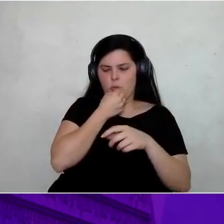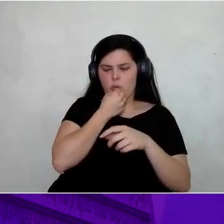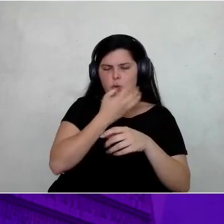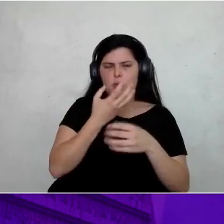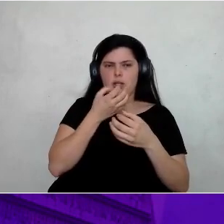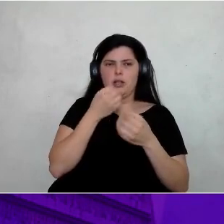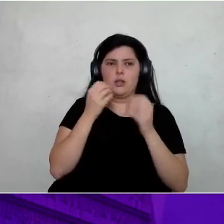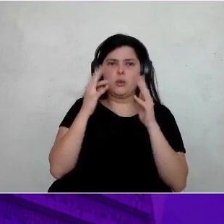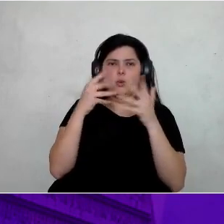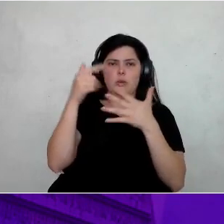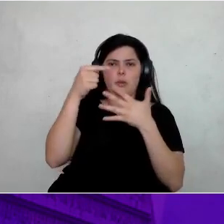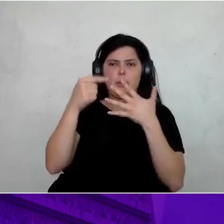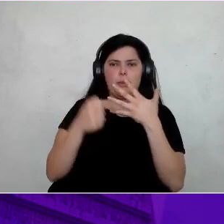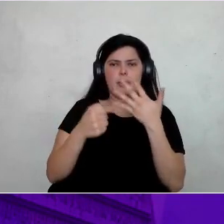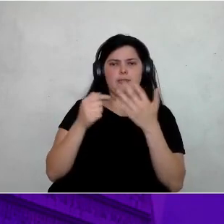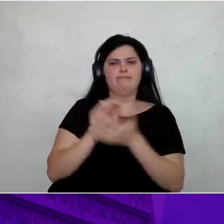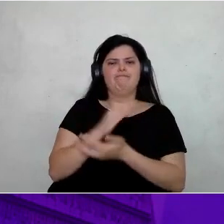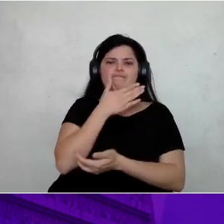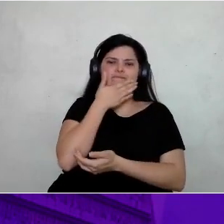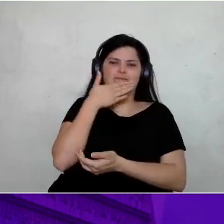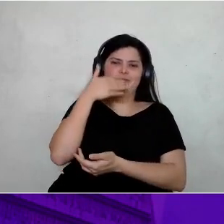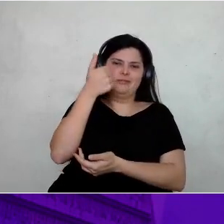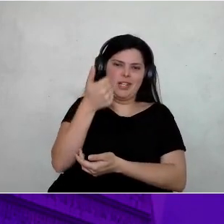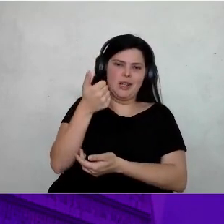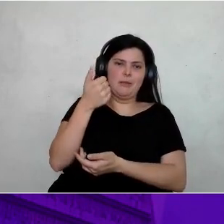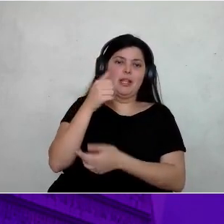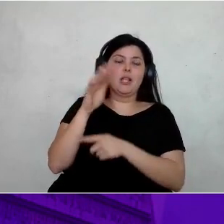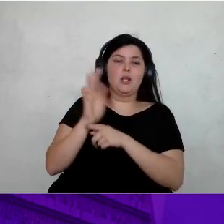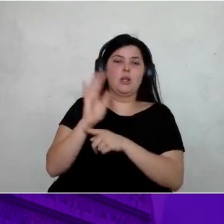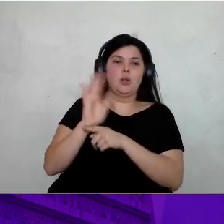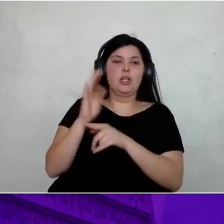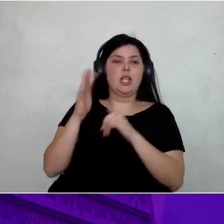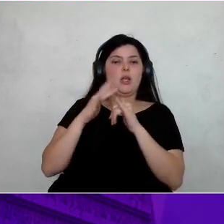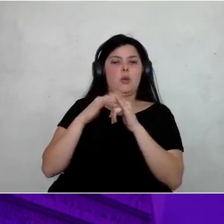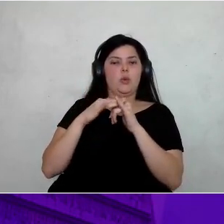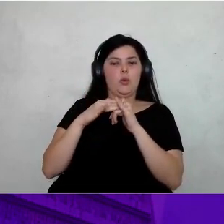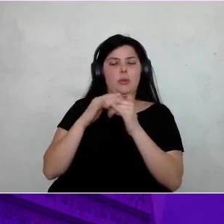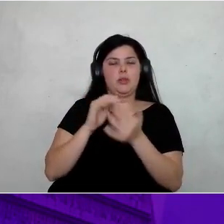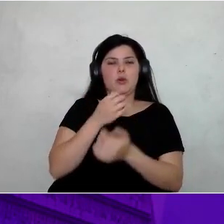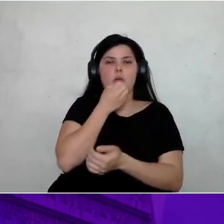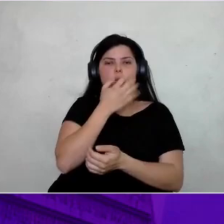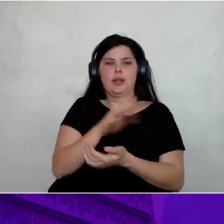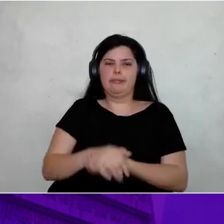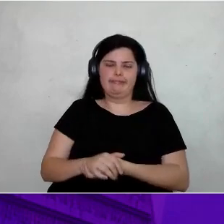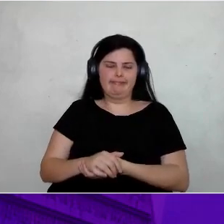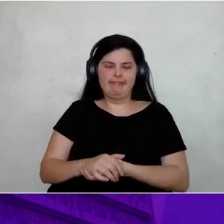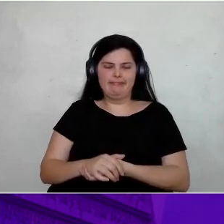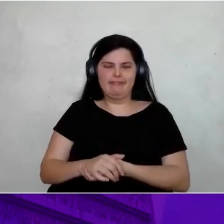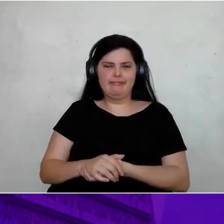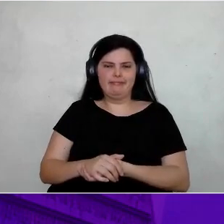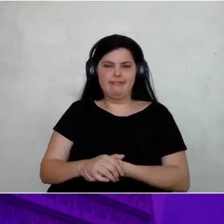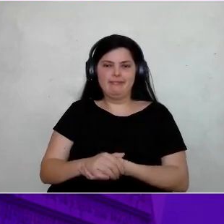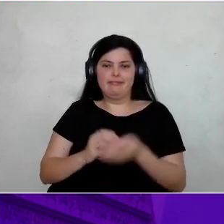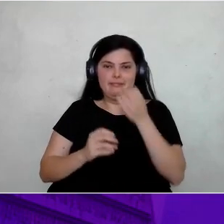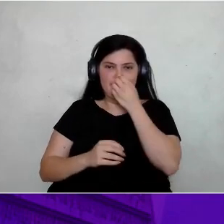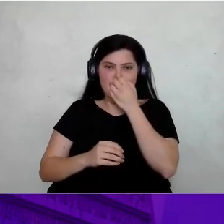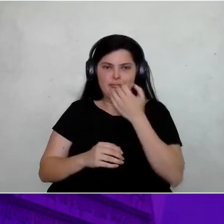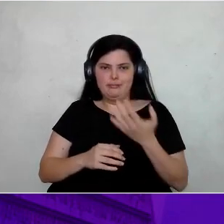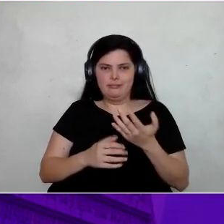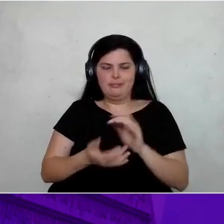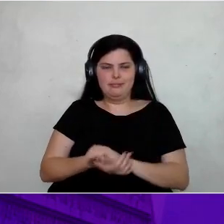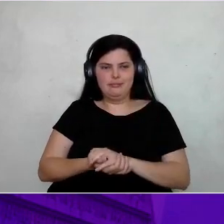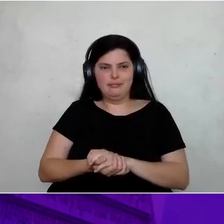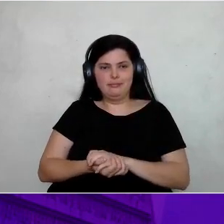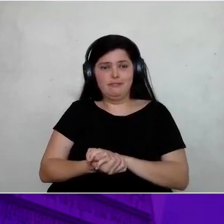aqui, né? Vale a pena. Ele está no YouTube, tá, gente? Só um adendo. Boa. Legal, a